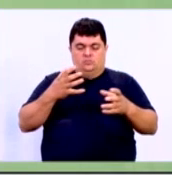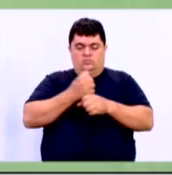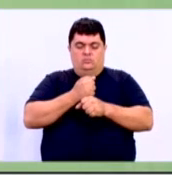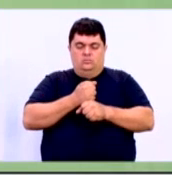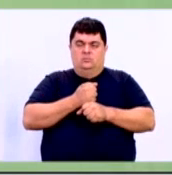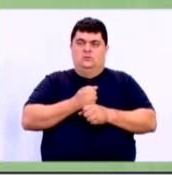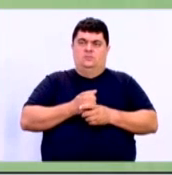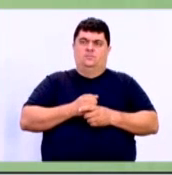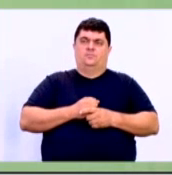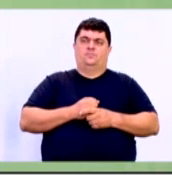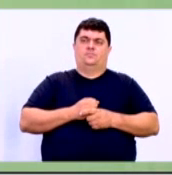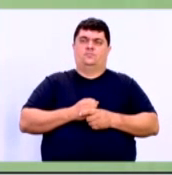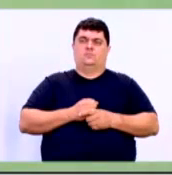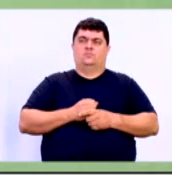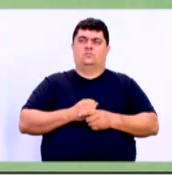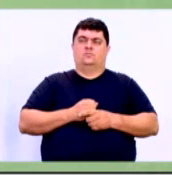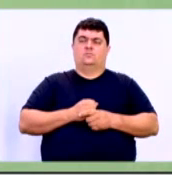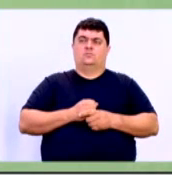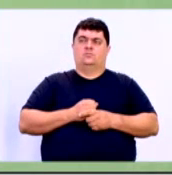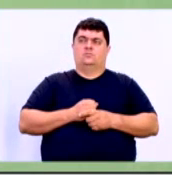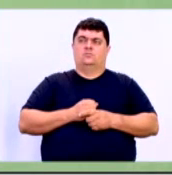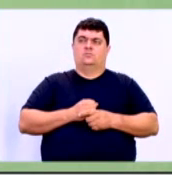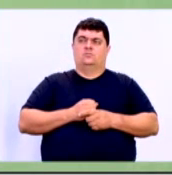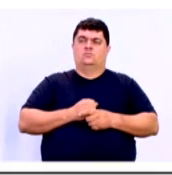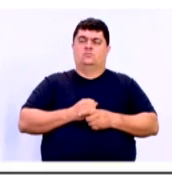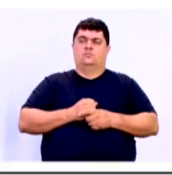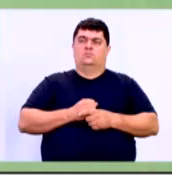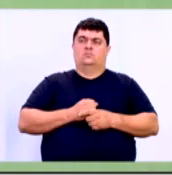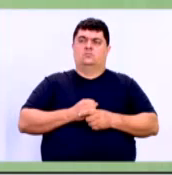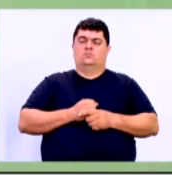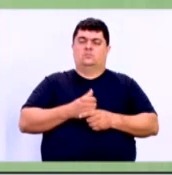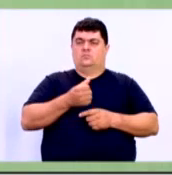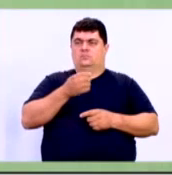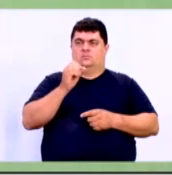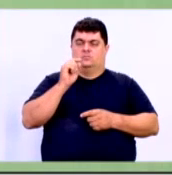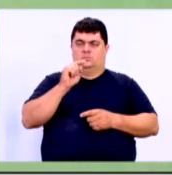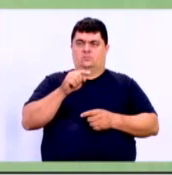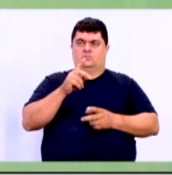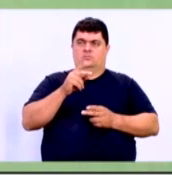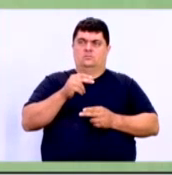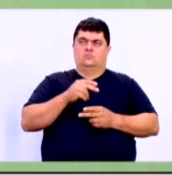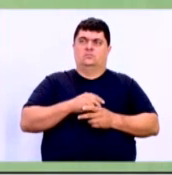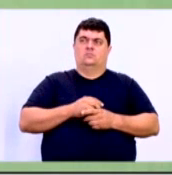Então, somando, dá 60 mil.